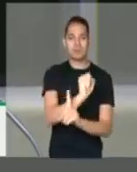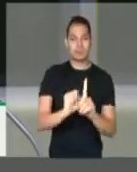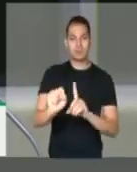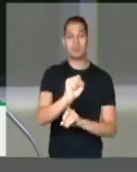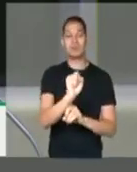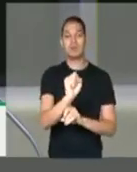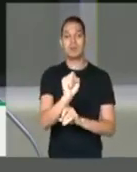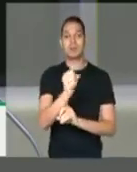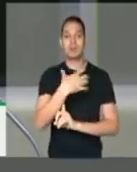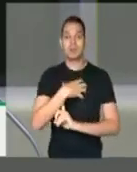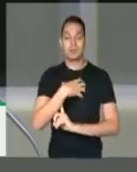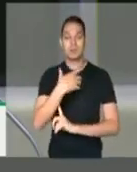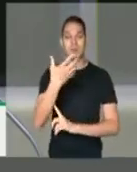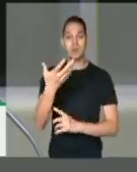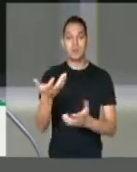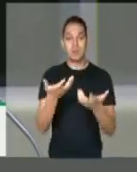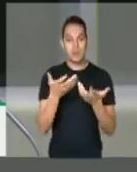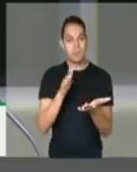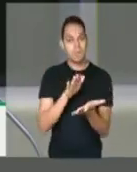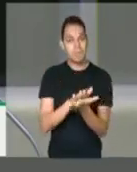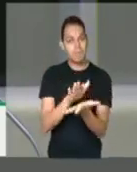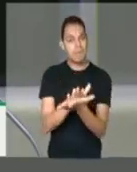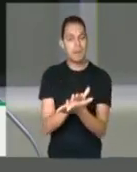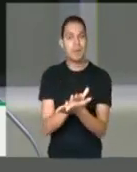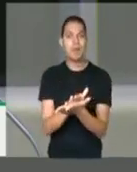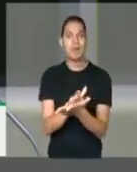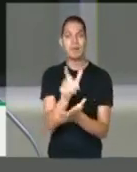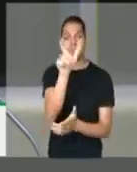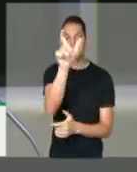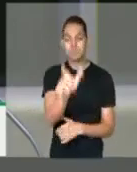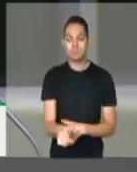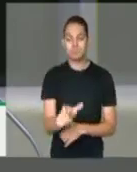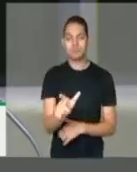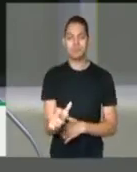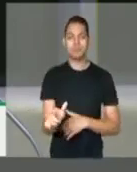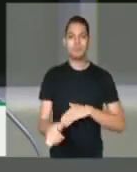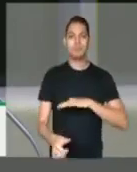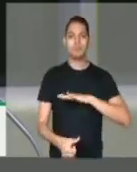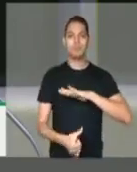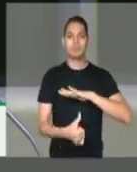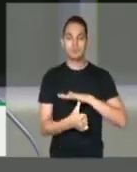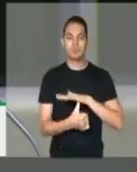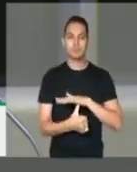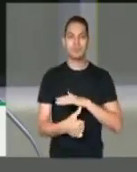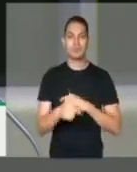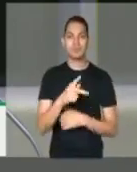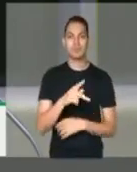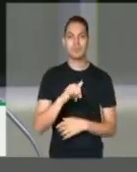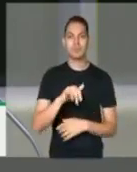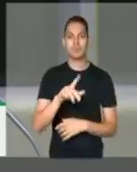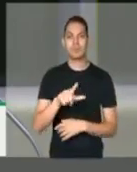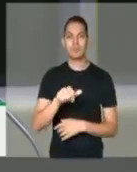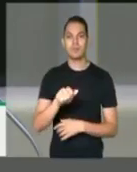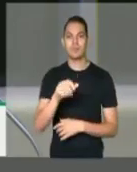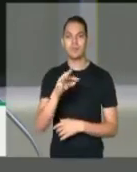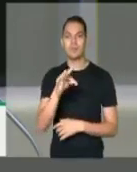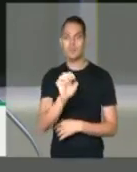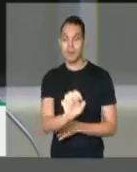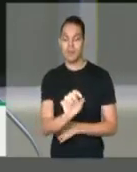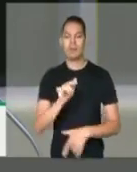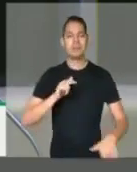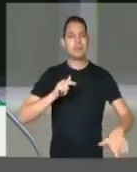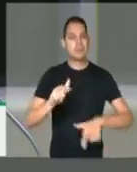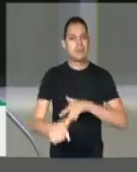sociedade. Nesse sentido, eu gostaria de parabenizar nosso magnífico reitor Pilate, pelo incansável trabalho que